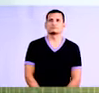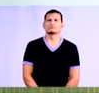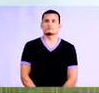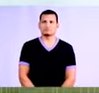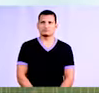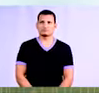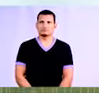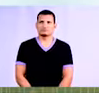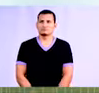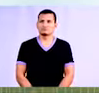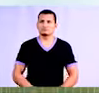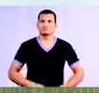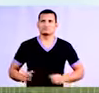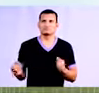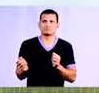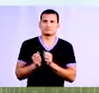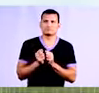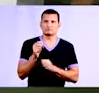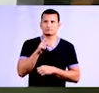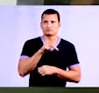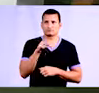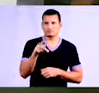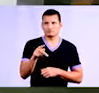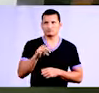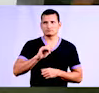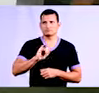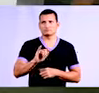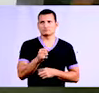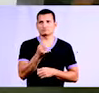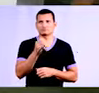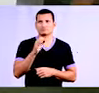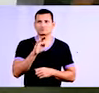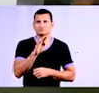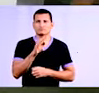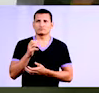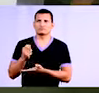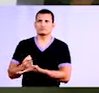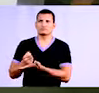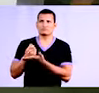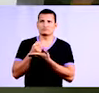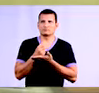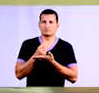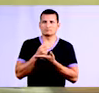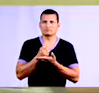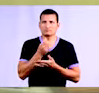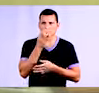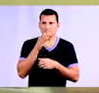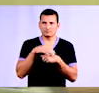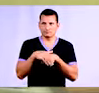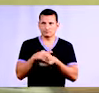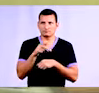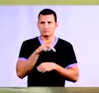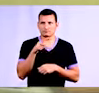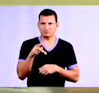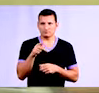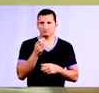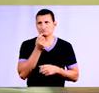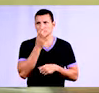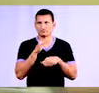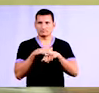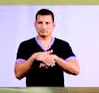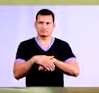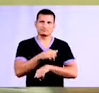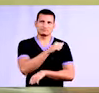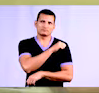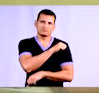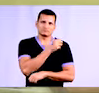comigo, grande prazer de ter o professor JB para nos auxiliar. Boa noite, professor. Boa noite, professora. Boa noite, alunos. Boa noite aos